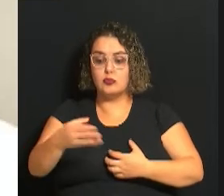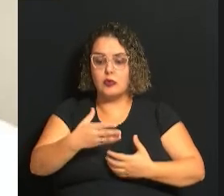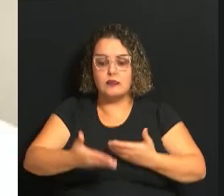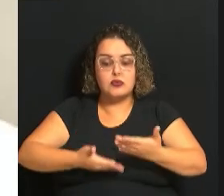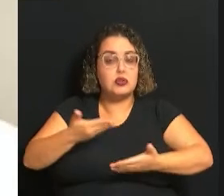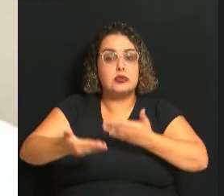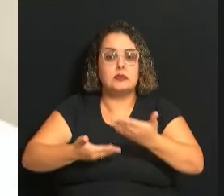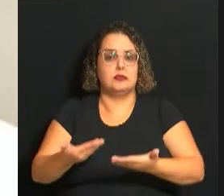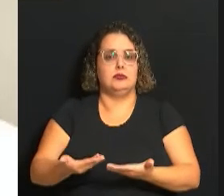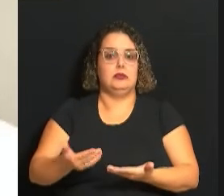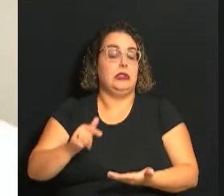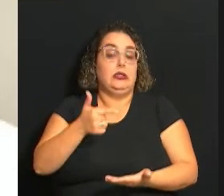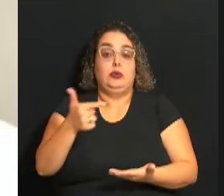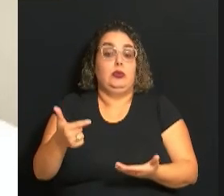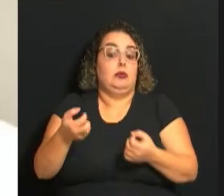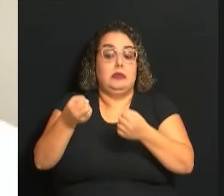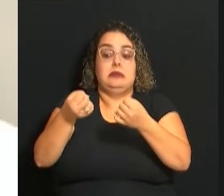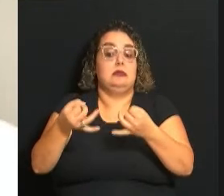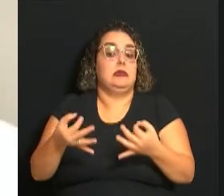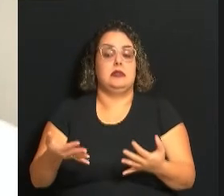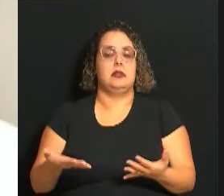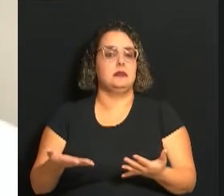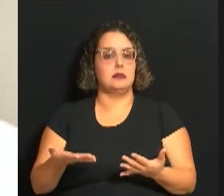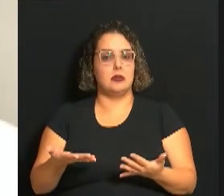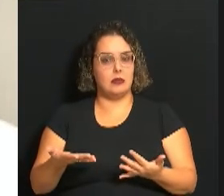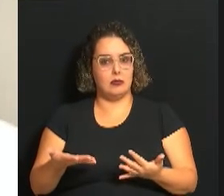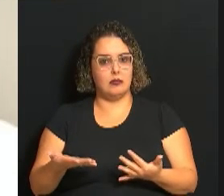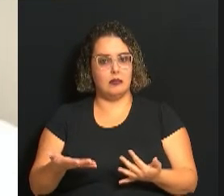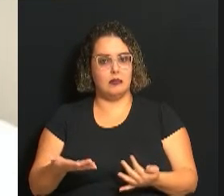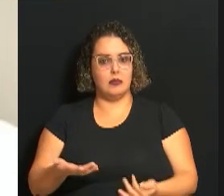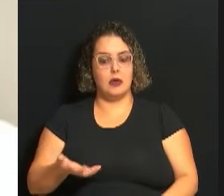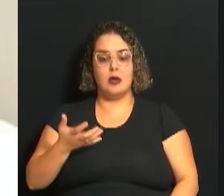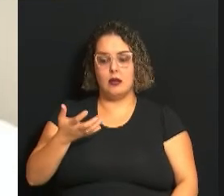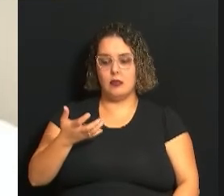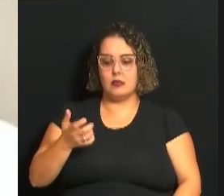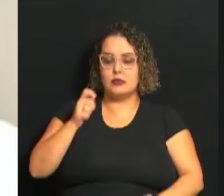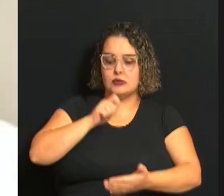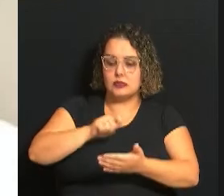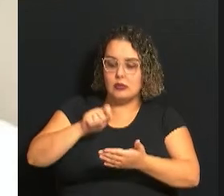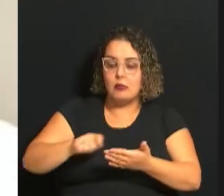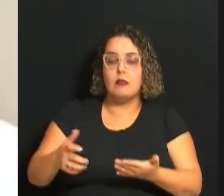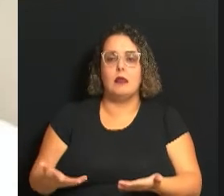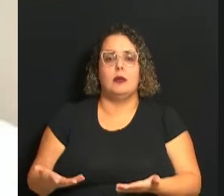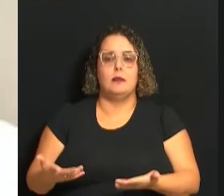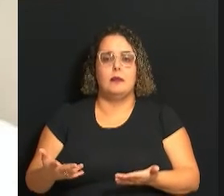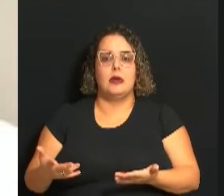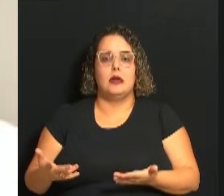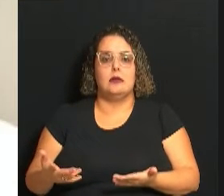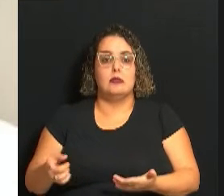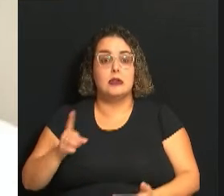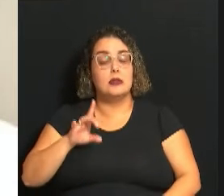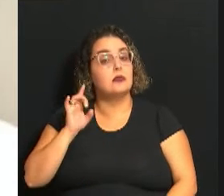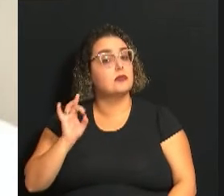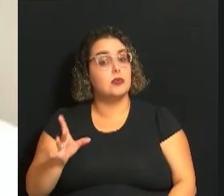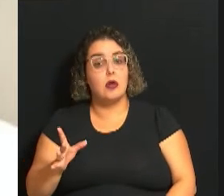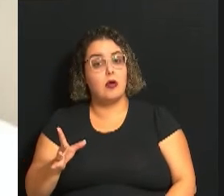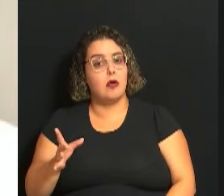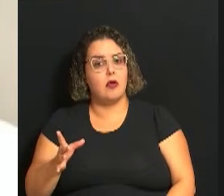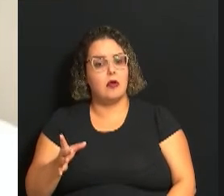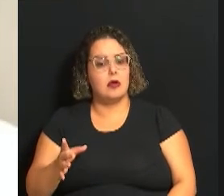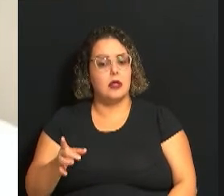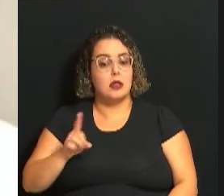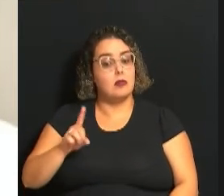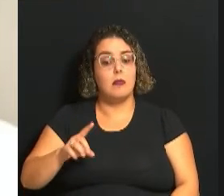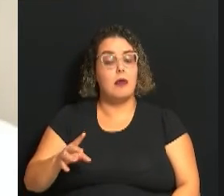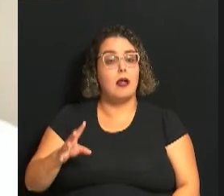tem um manual para isso. Então, eu acho que eu quis colocar isso no papel, e não só isso, essa parte que não é tão legal.